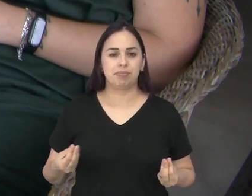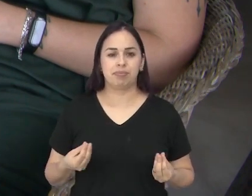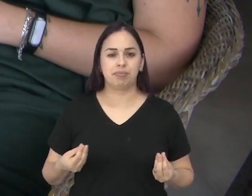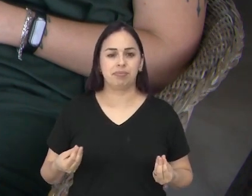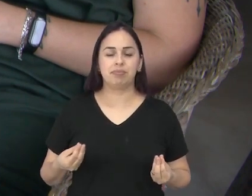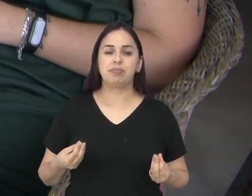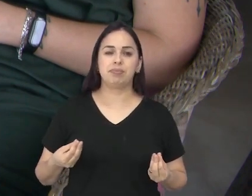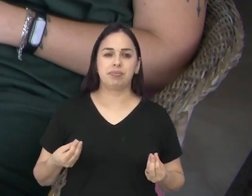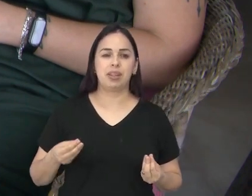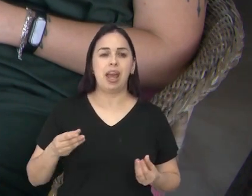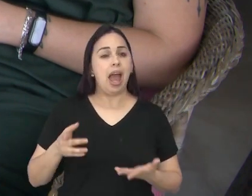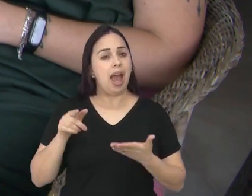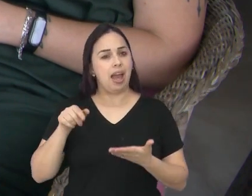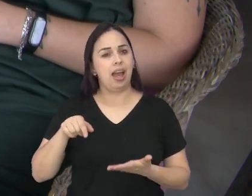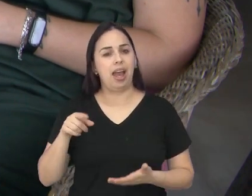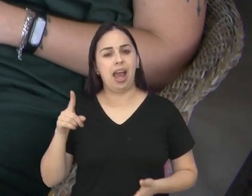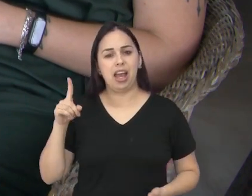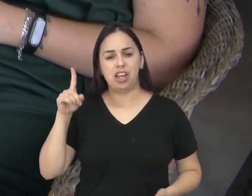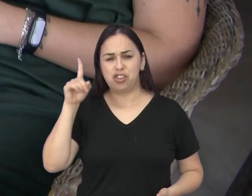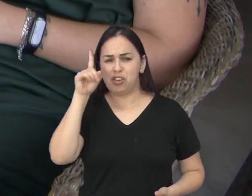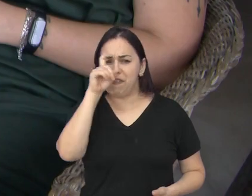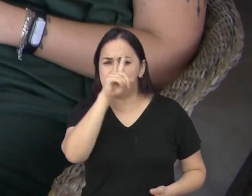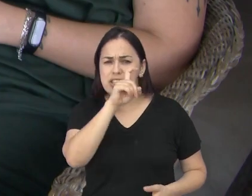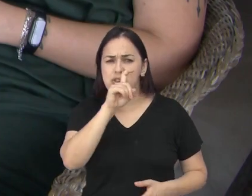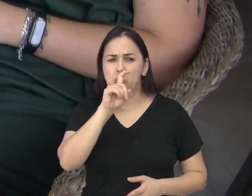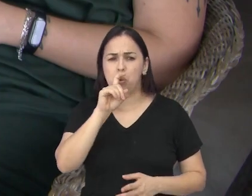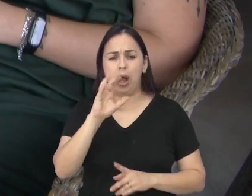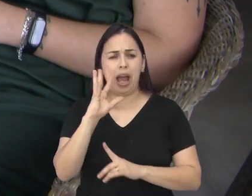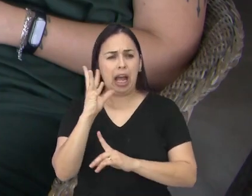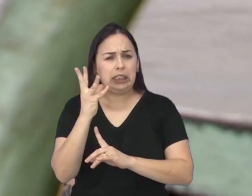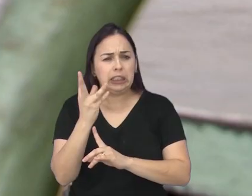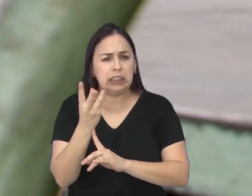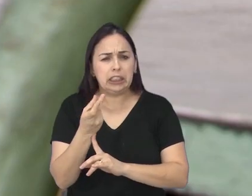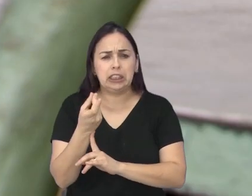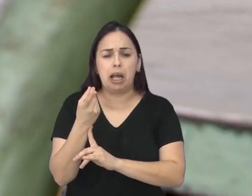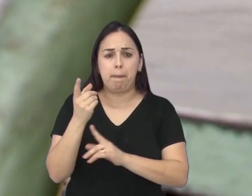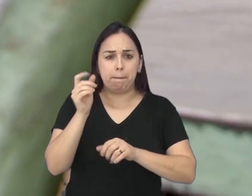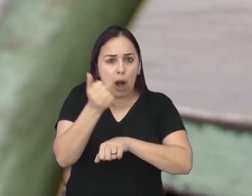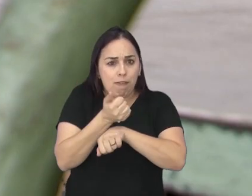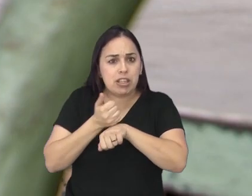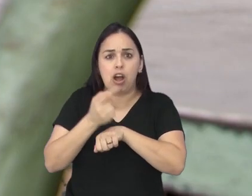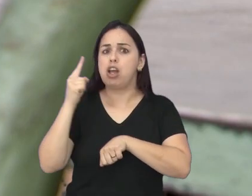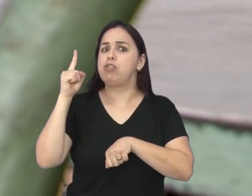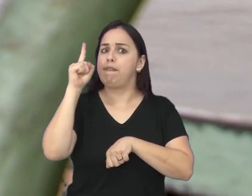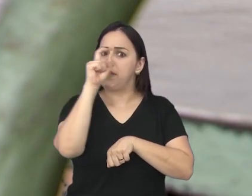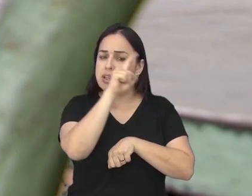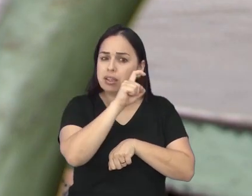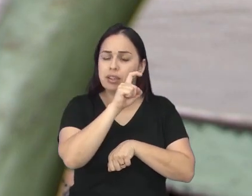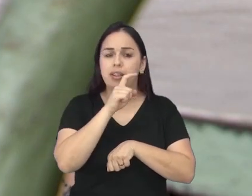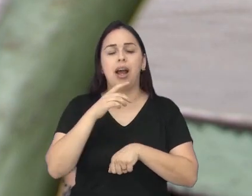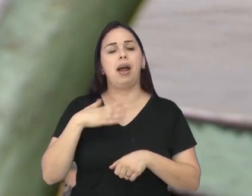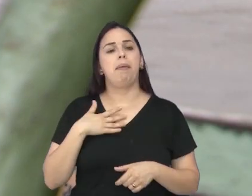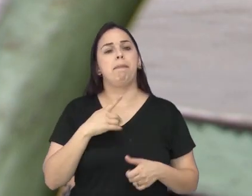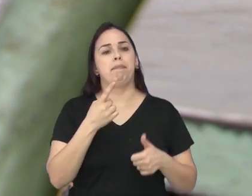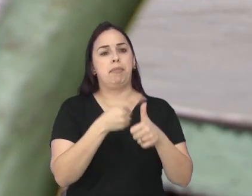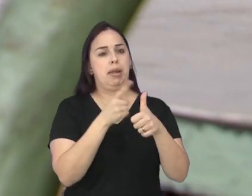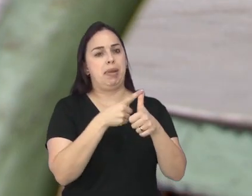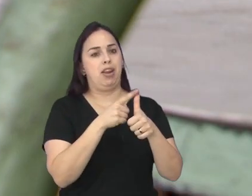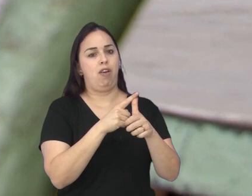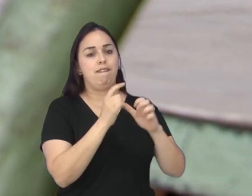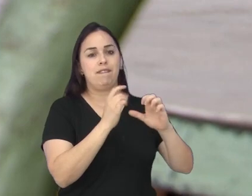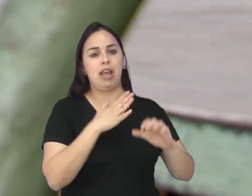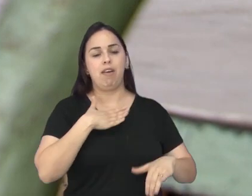Ela é uma coisa muito difícil de você ser um artista profissional nessa área. E aí eu fui para engenharia. Eu fiz